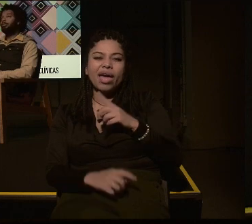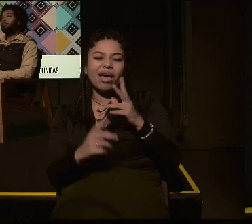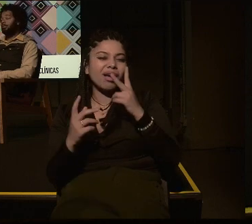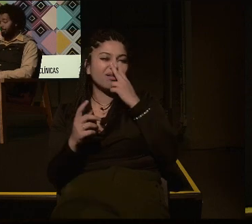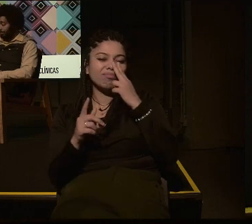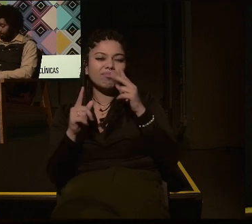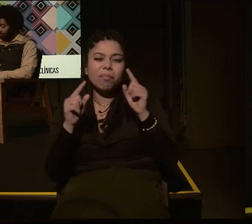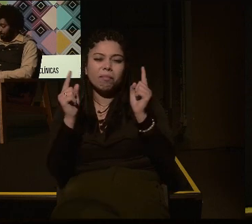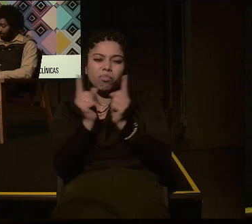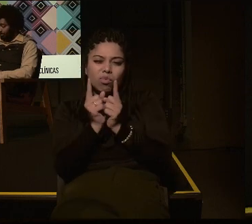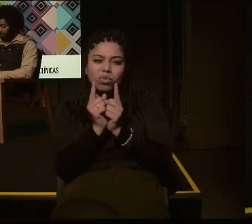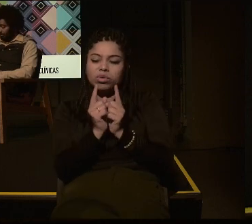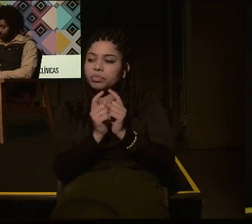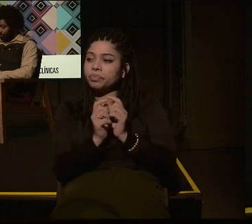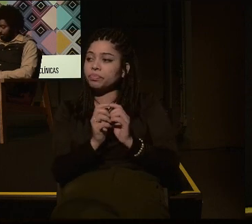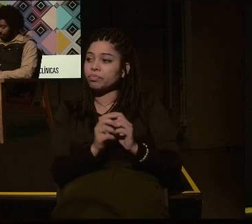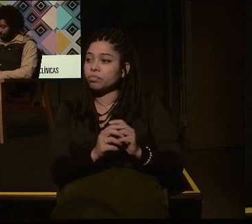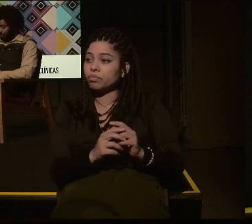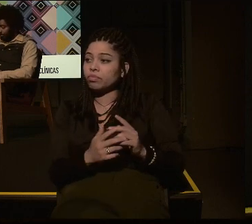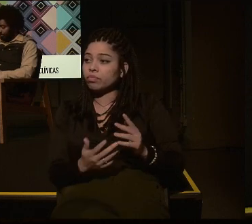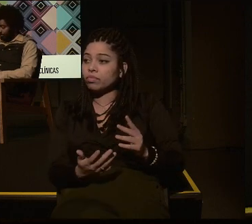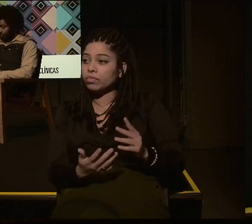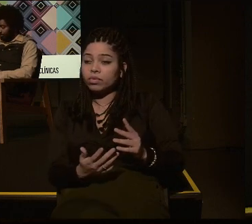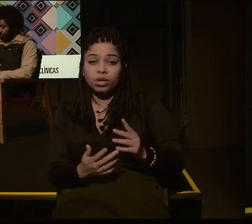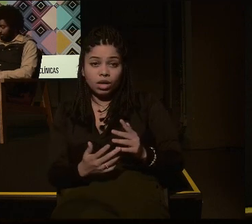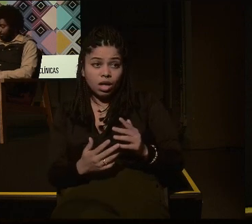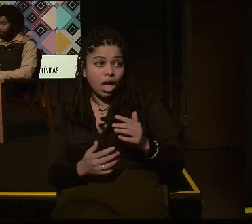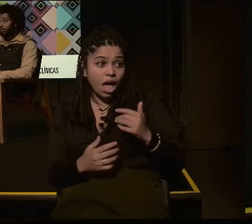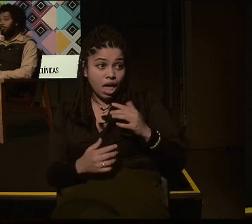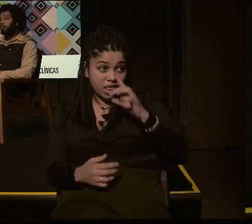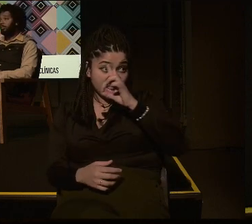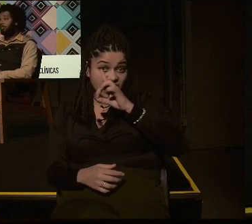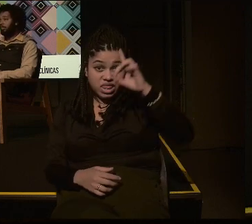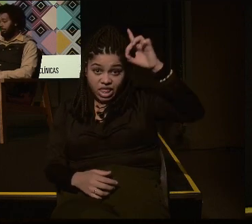meio... É sobre desocupar espaços?